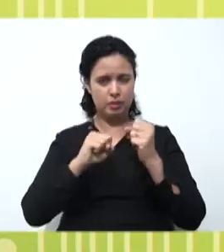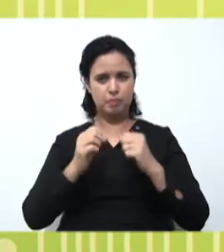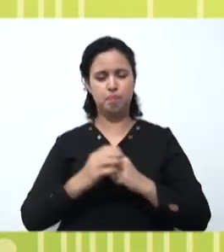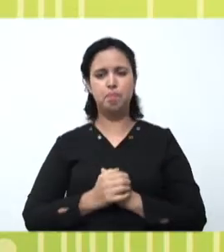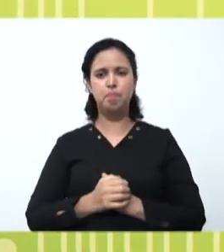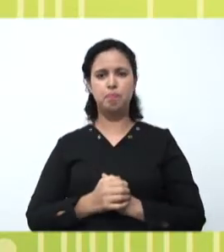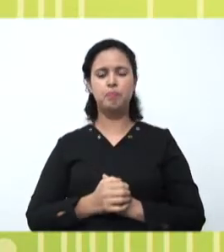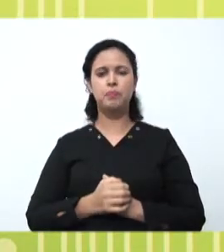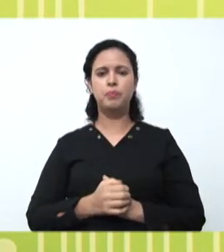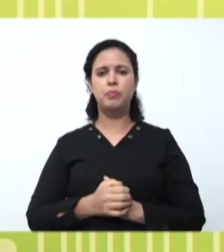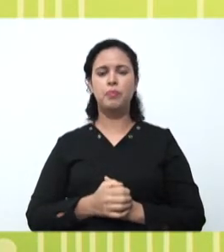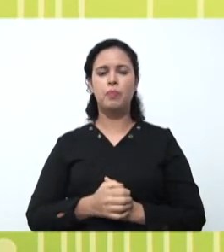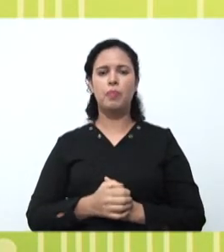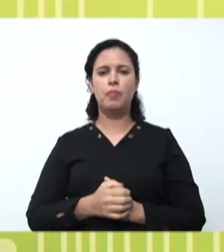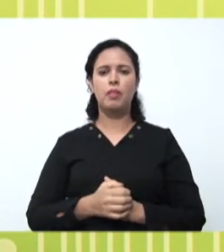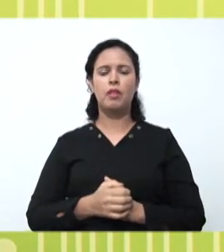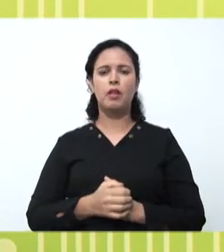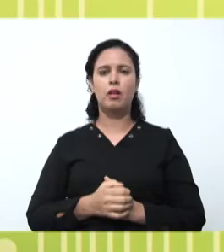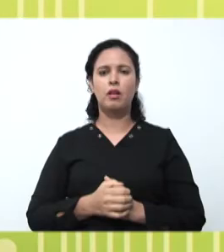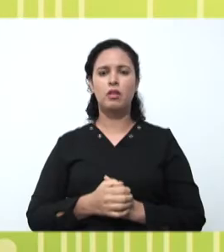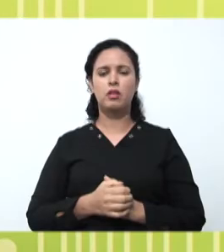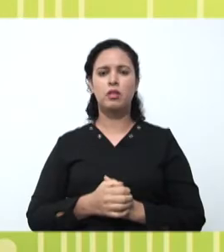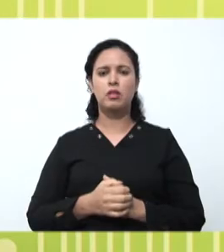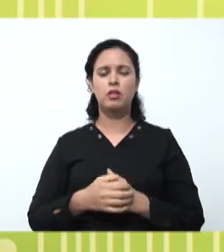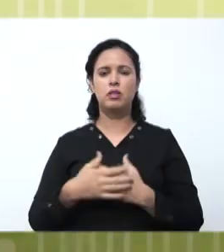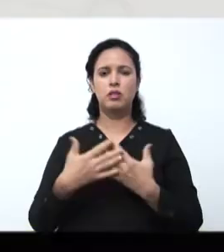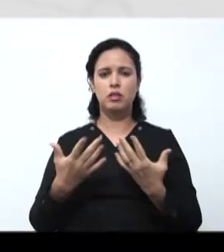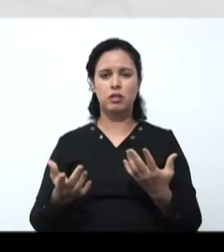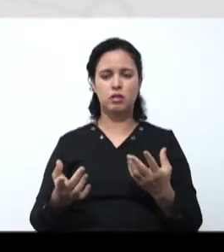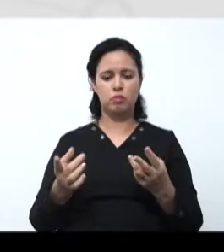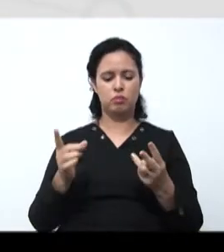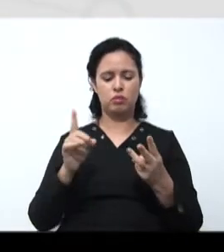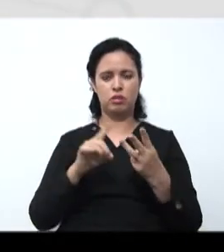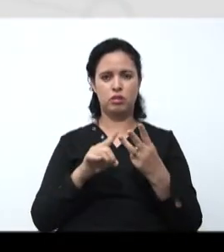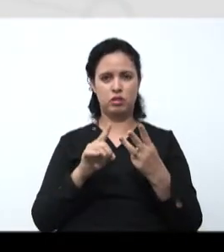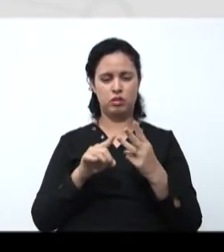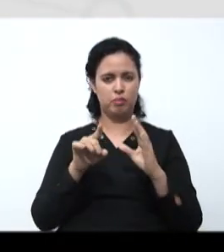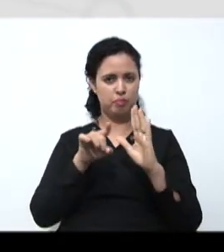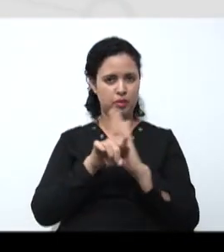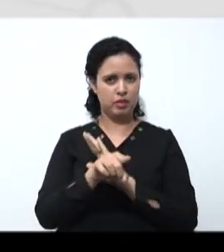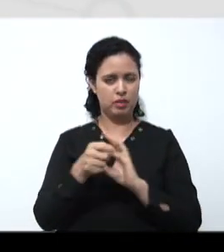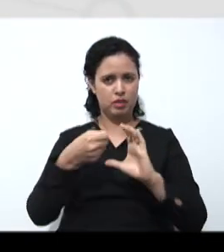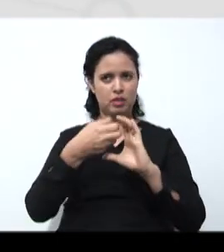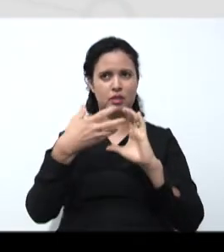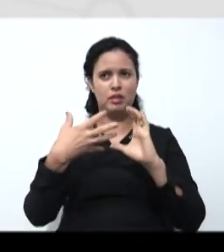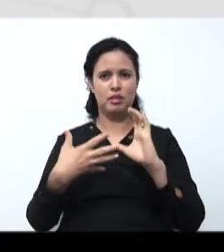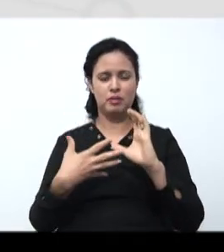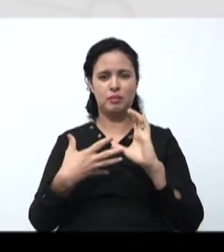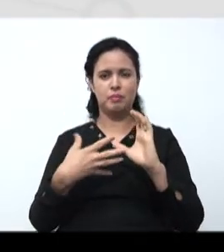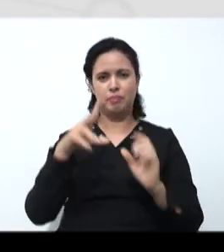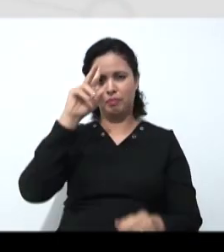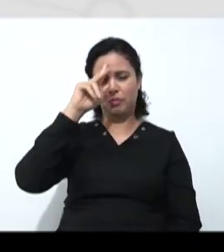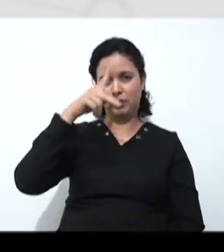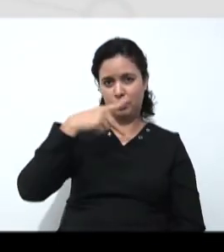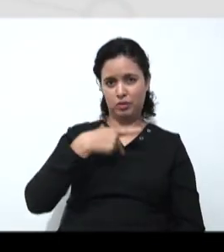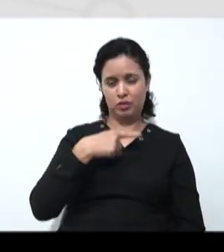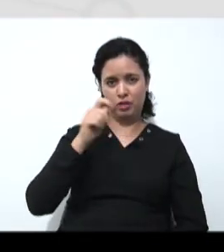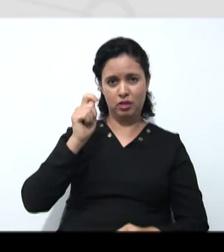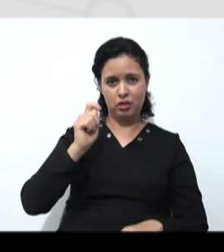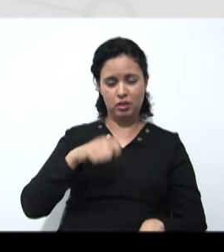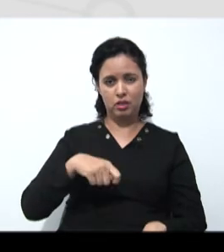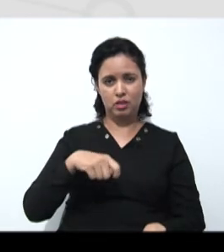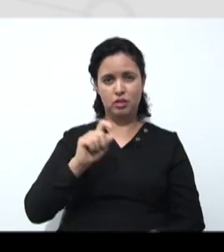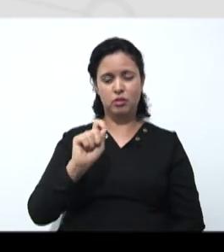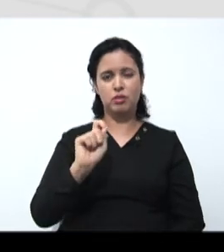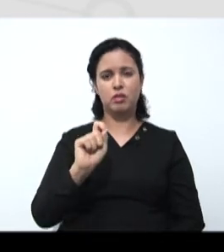Perfeito, professor. E na nossa terceira pergunta, qual que é a característica pessoal que a gente pôde identificar nela